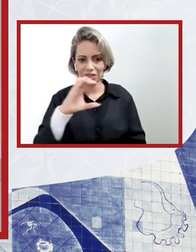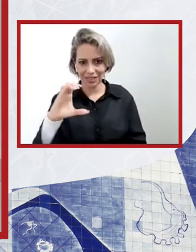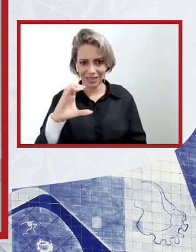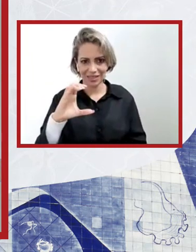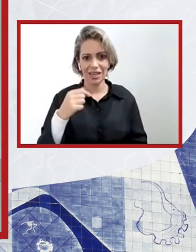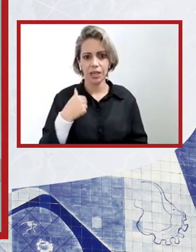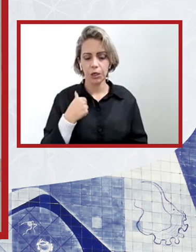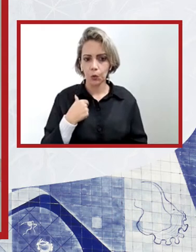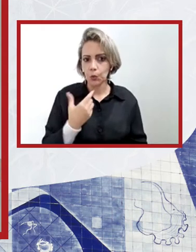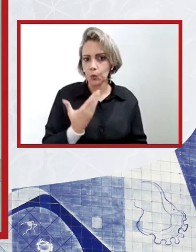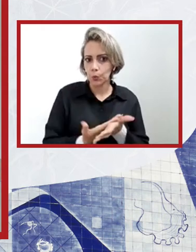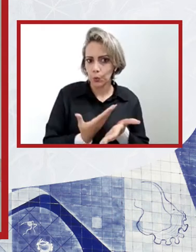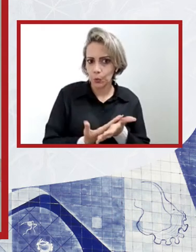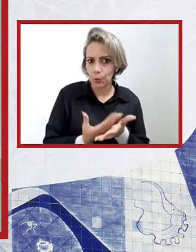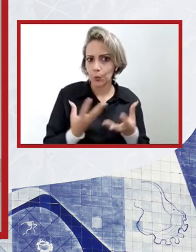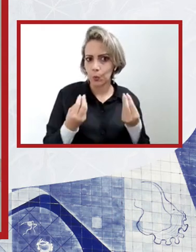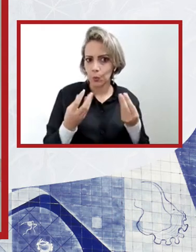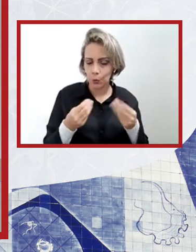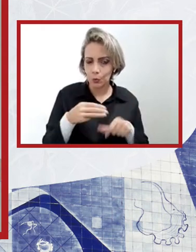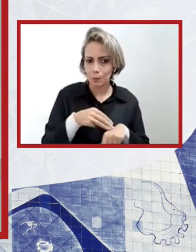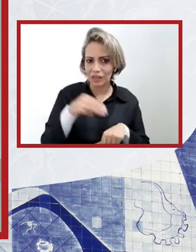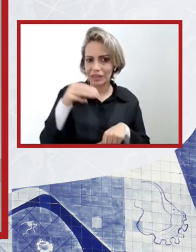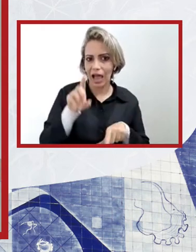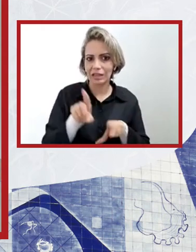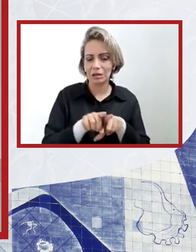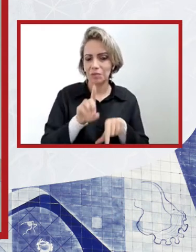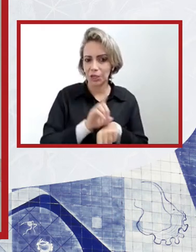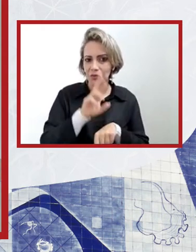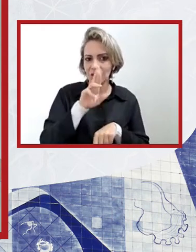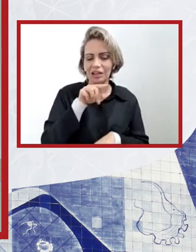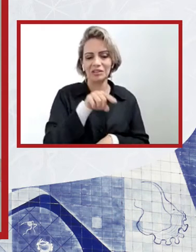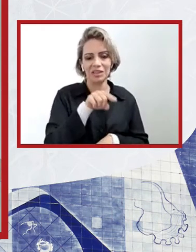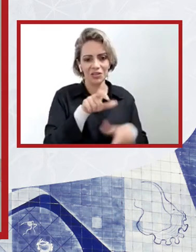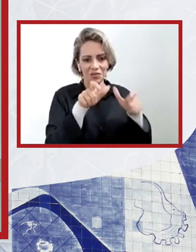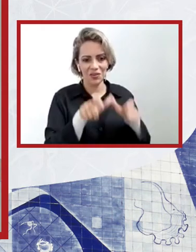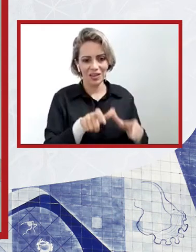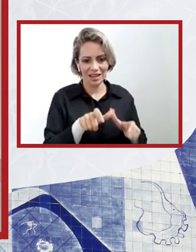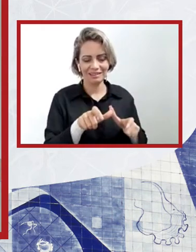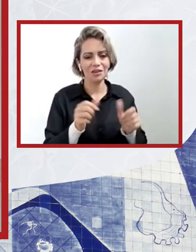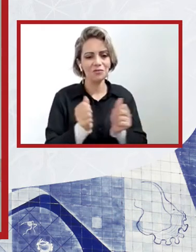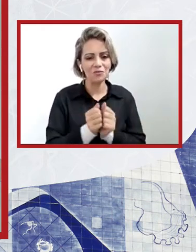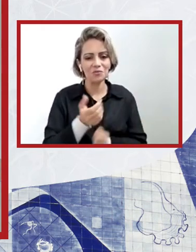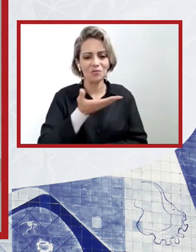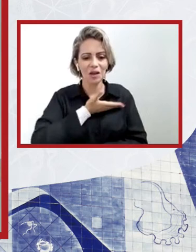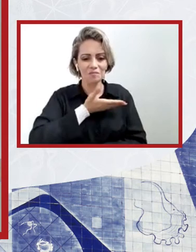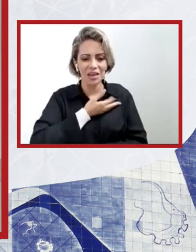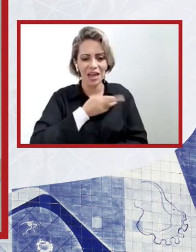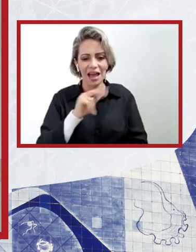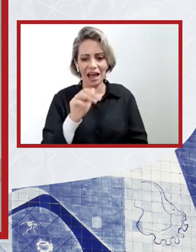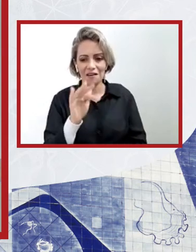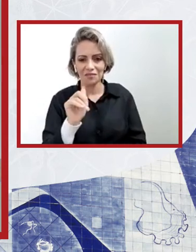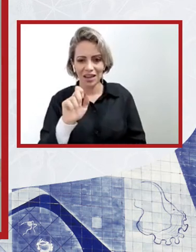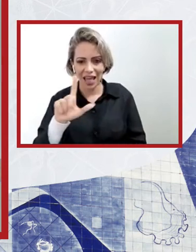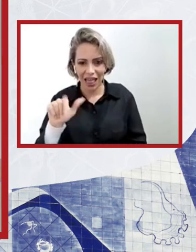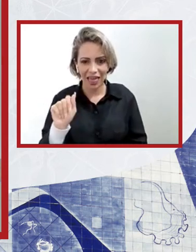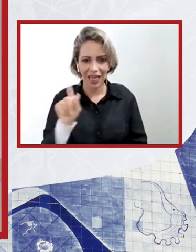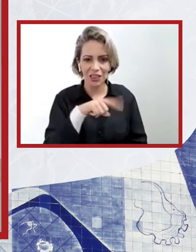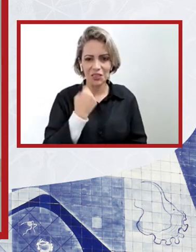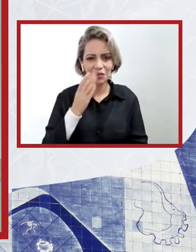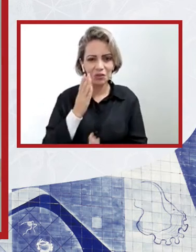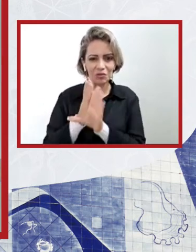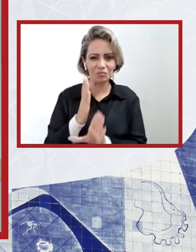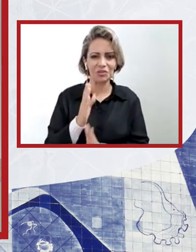estou bem feliz de estar aqui e de estar aqui entre amigos também, né? A Rafaela, que hoje a gente descobriu que ela foi minha veterana